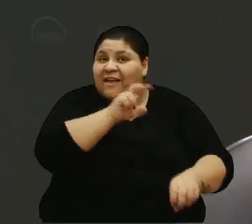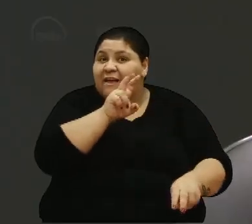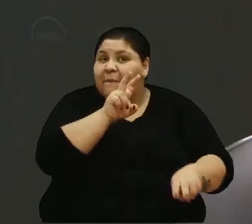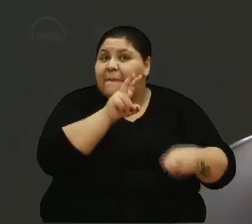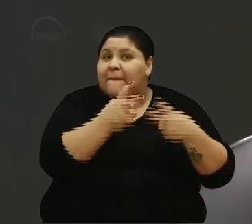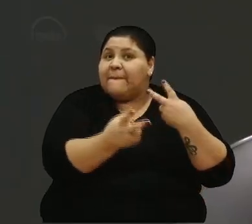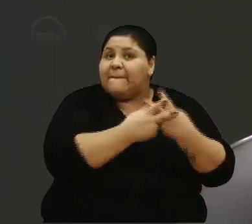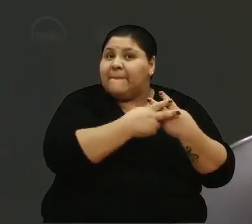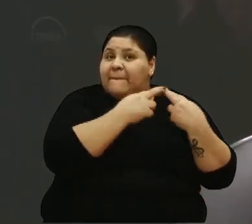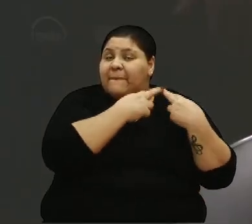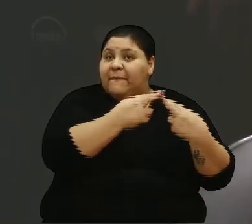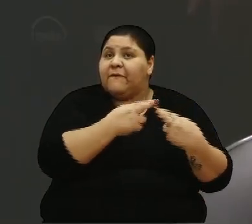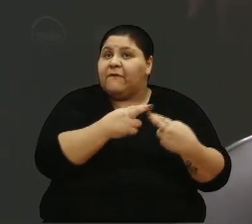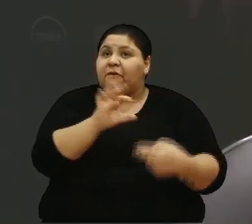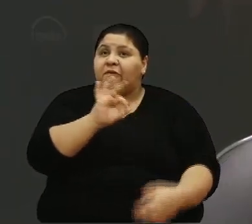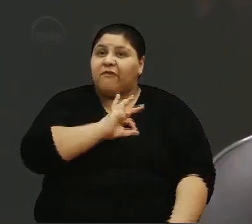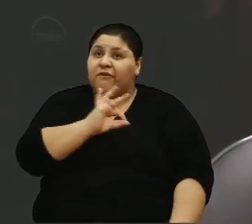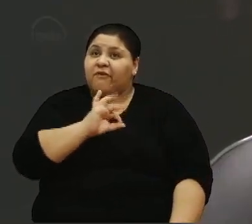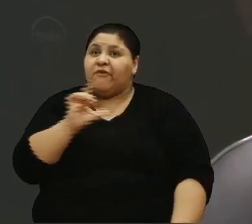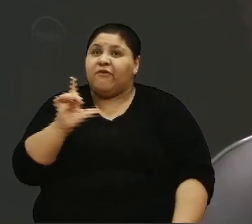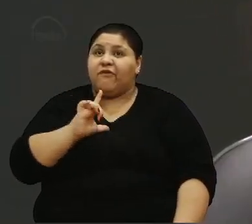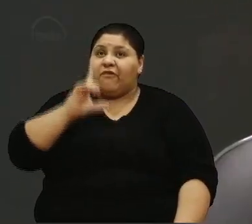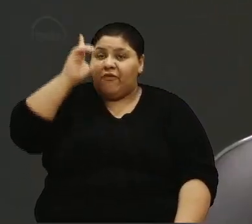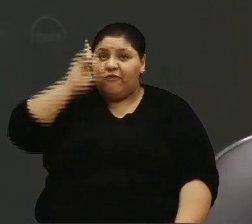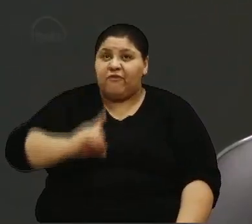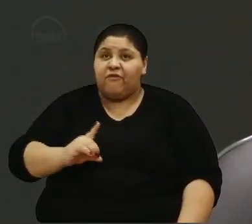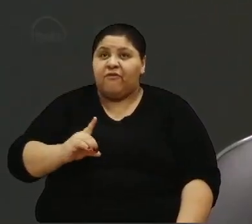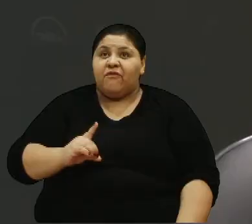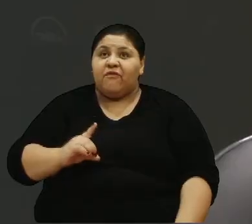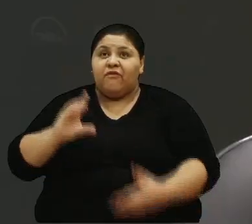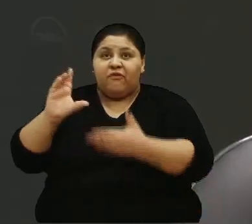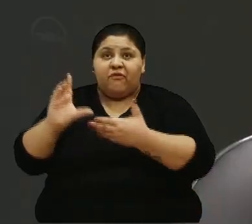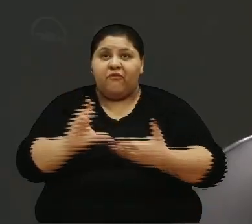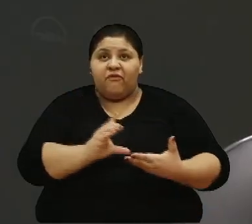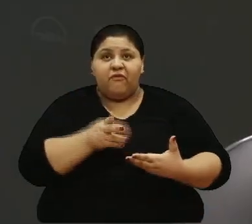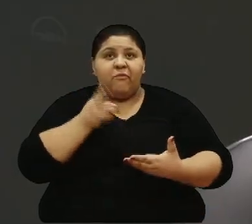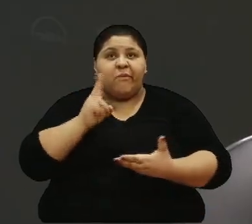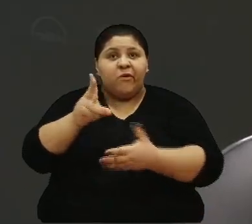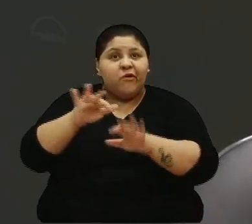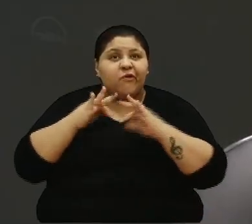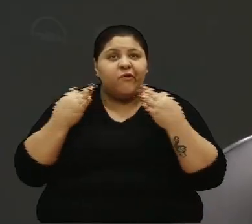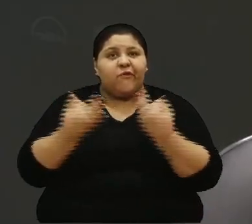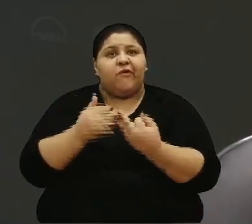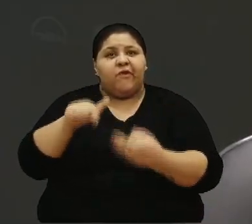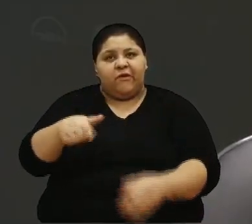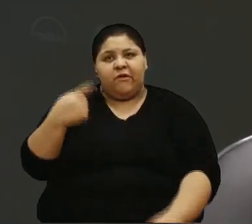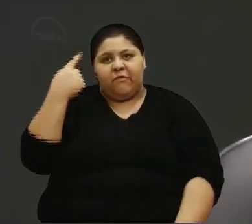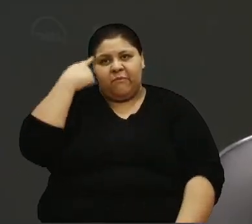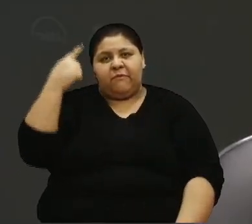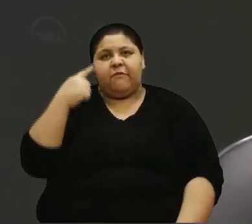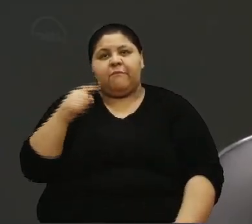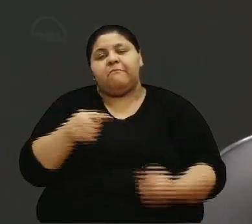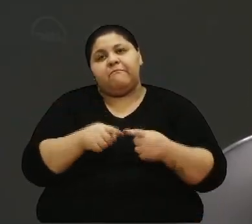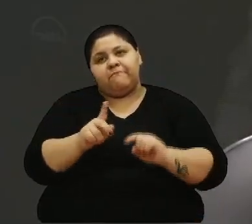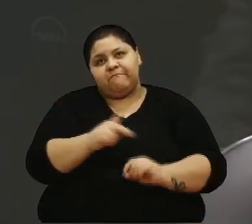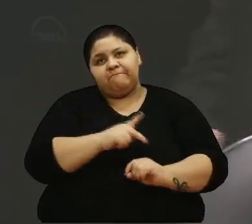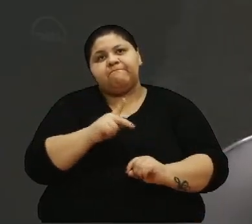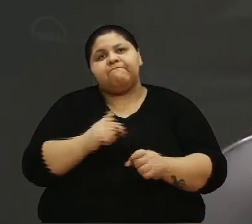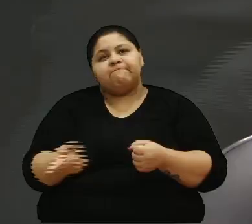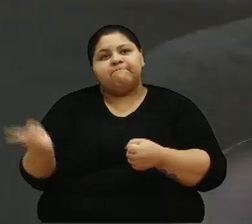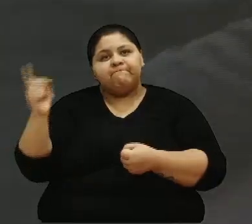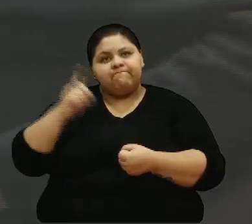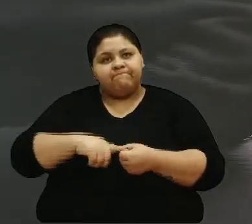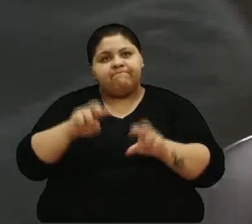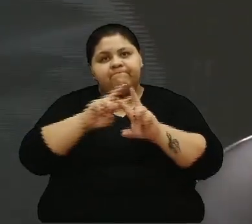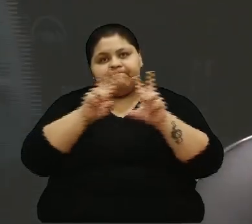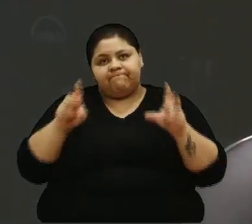responsabilizado e que o policial tenha direito a receber uma pensão integral para manter sua família. É isso que eu penso. Mas, presidente, voltando ao tema,